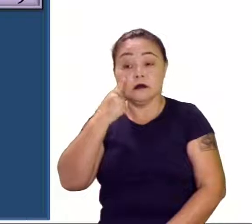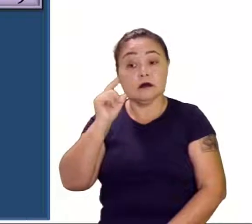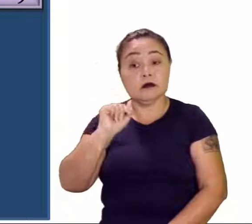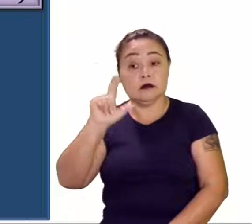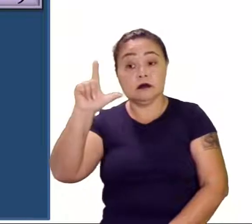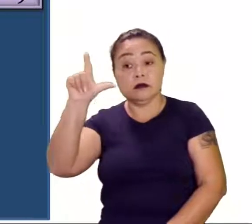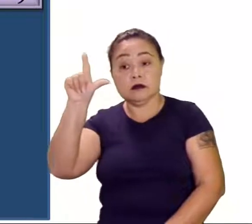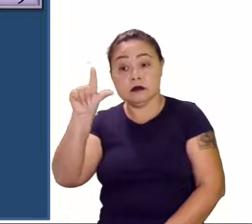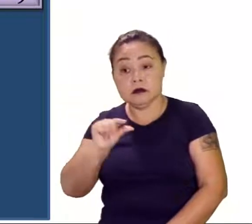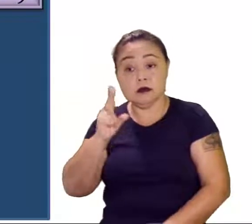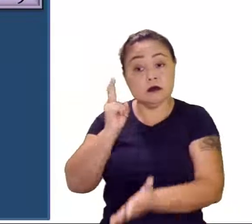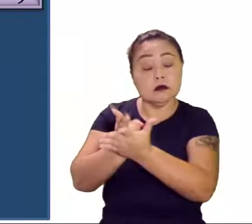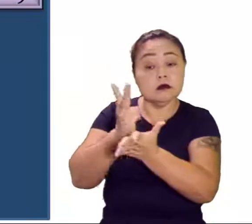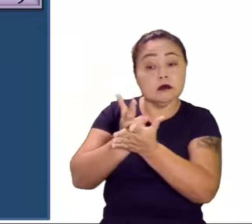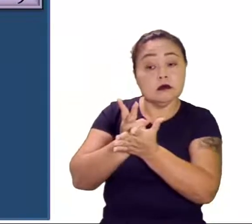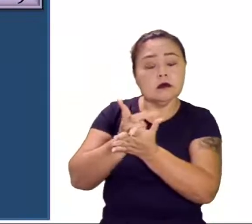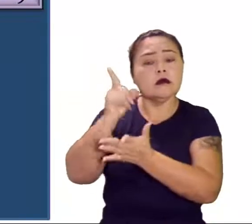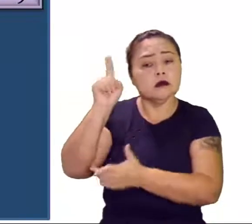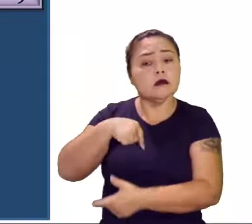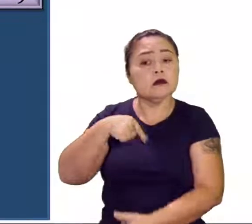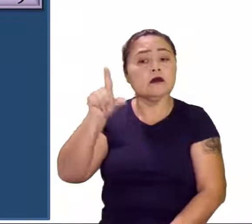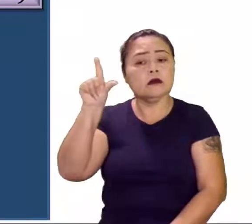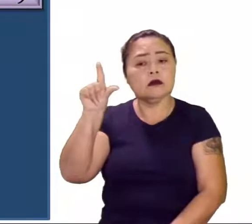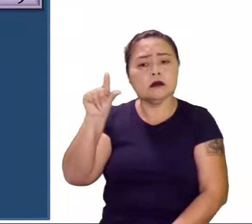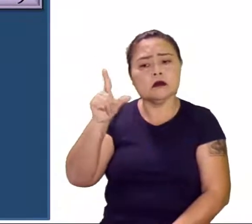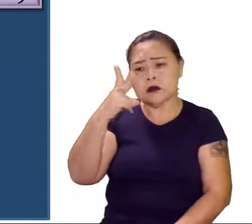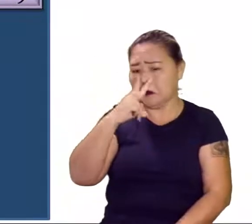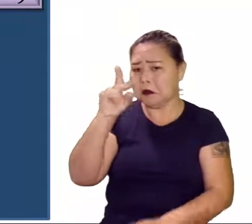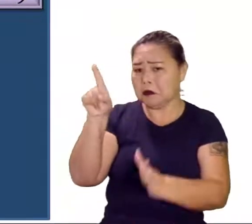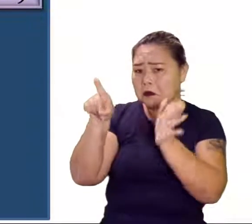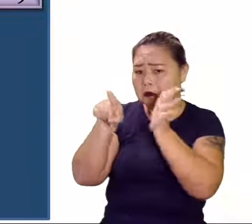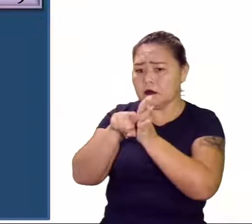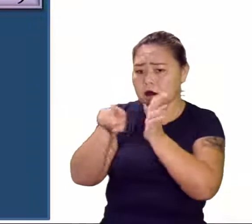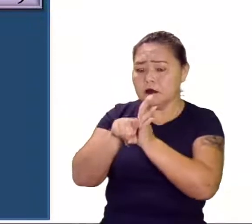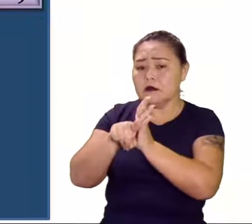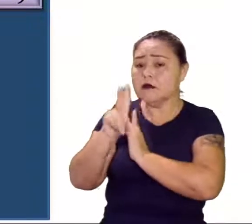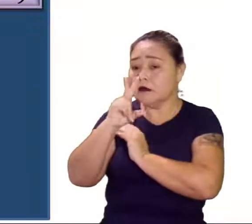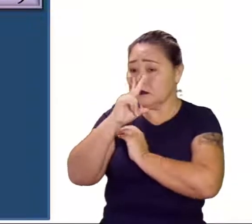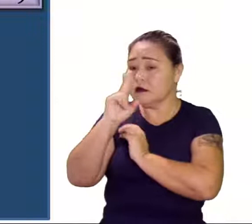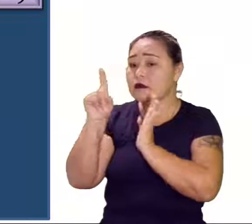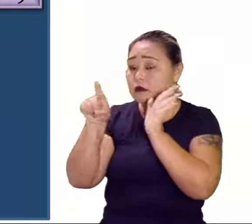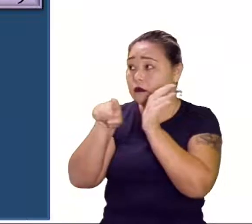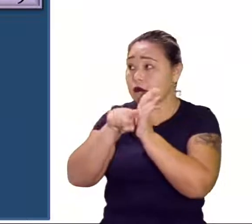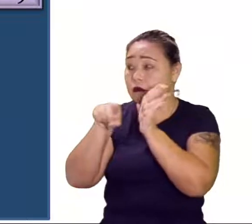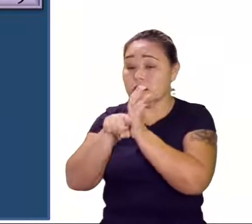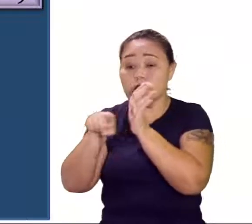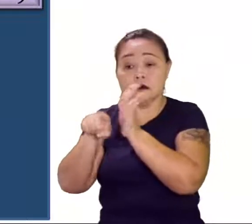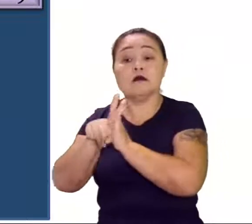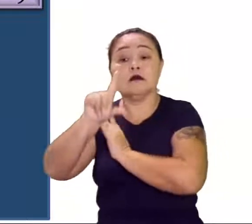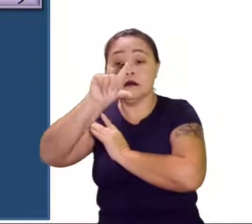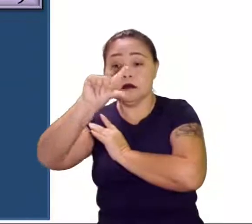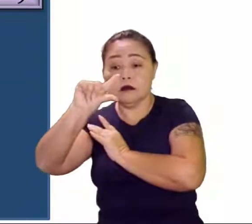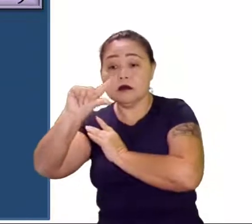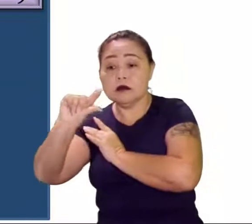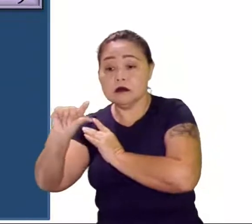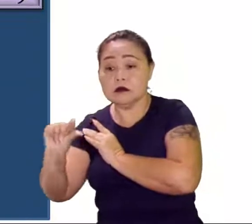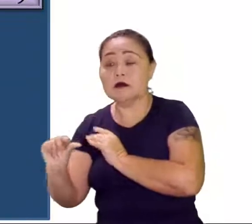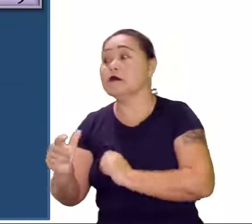Crescente, decrescente, constante. Eu acho que é decrescente, tudo negativo. Tudo negativo, decrescente, né?